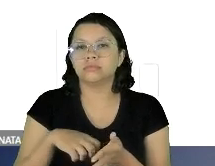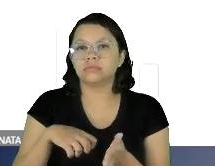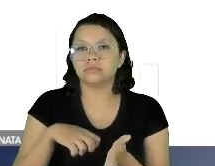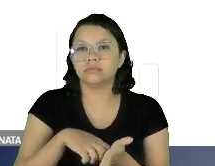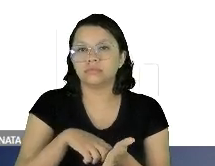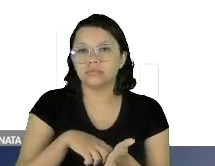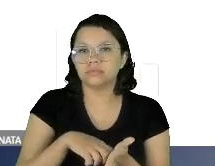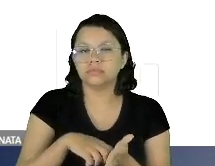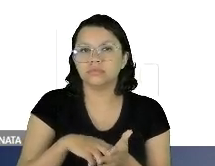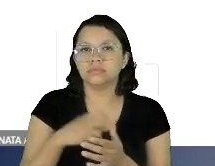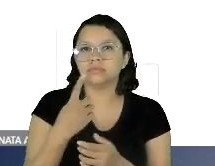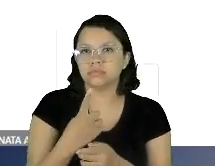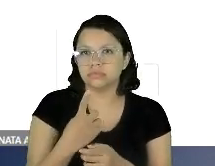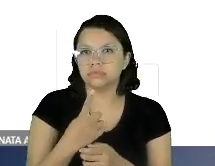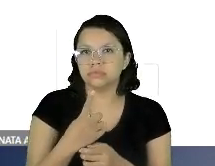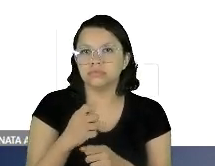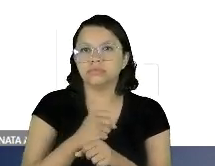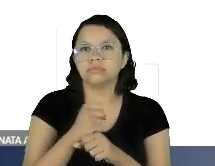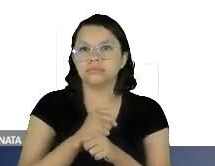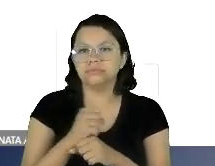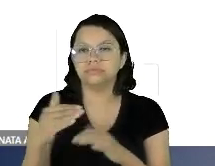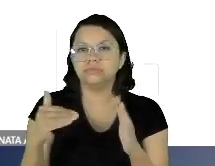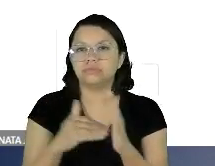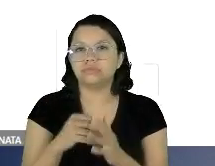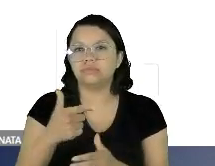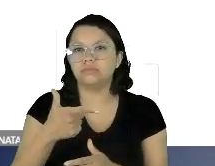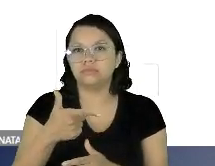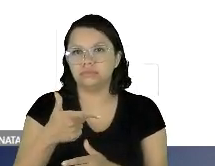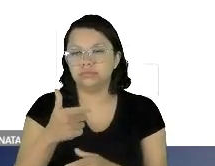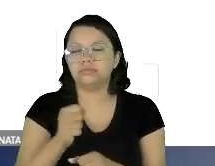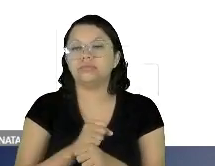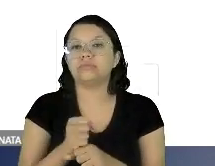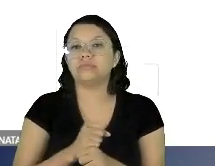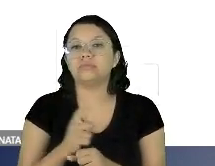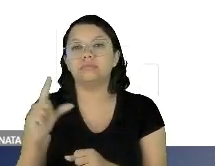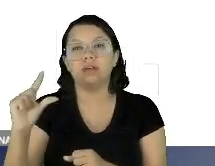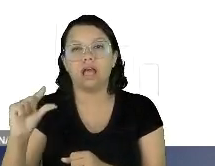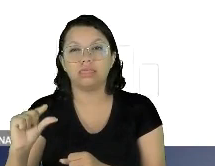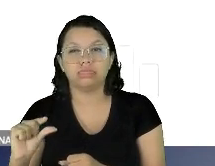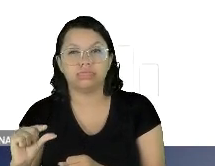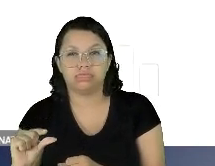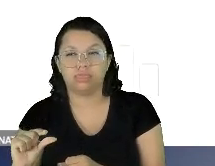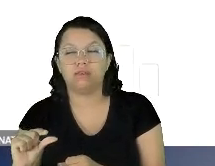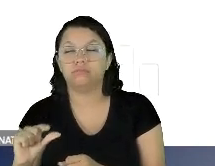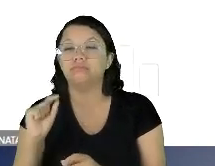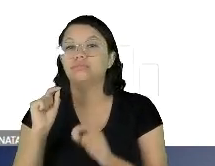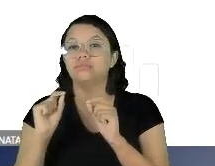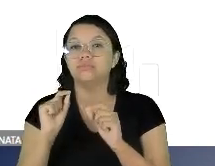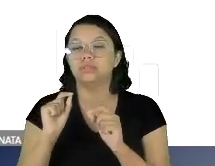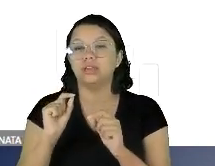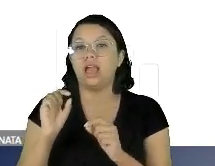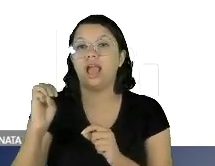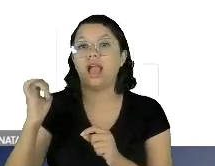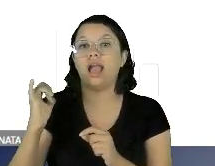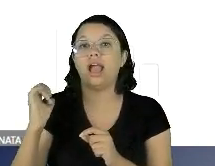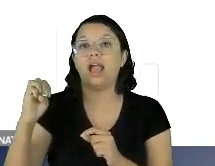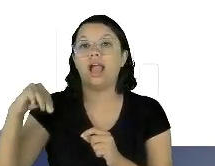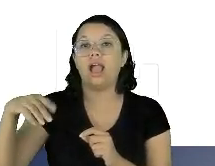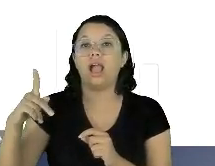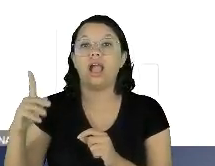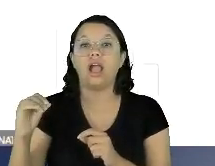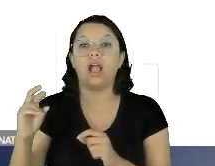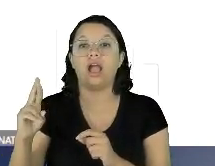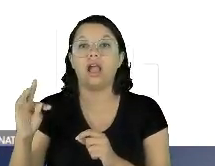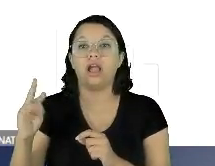detenção de 1 a 2 anos. Menor, portanto, bem menor do que a importunação sexual. O registro